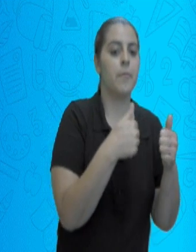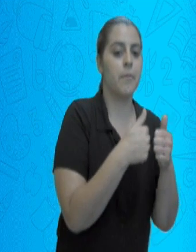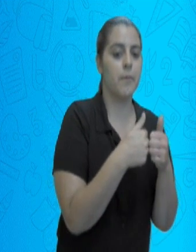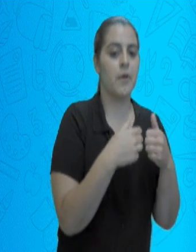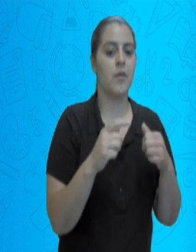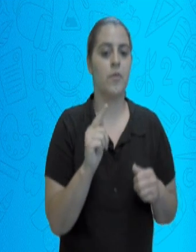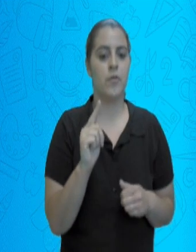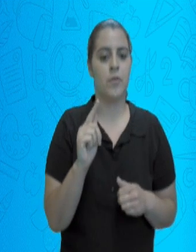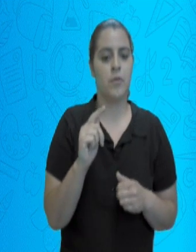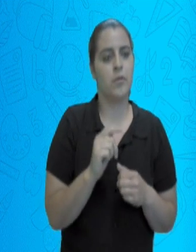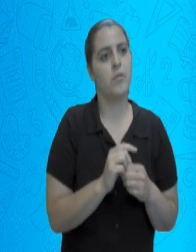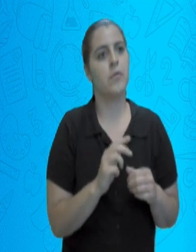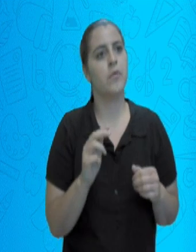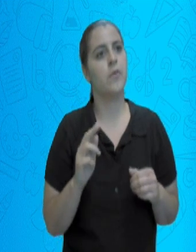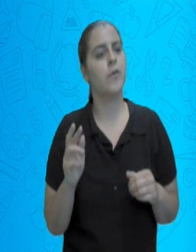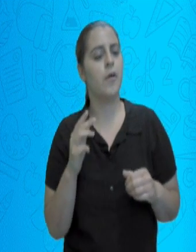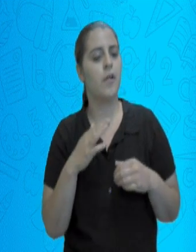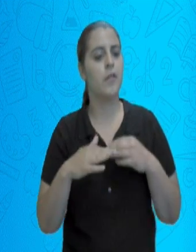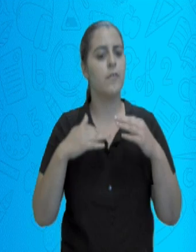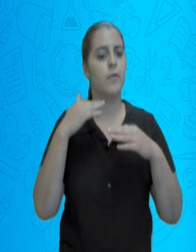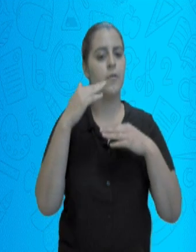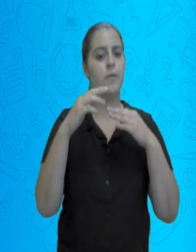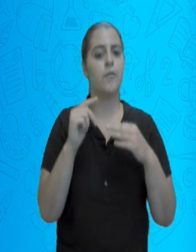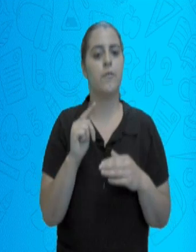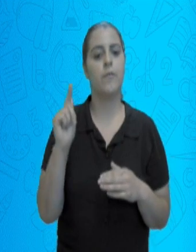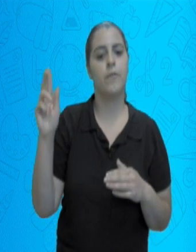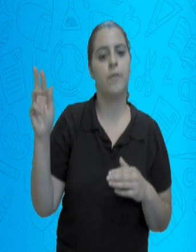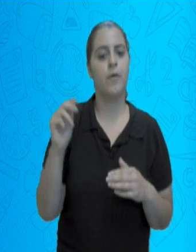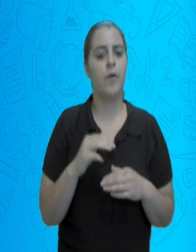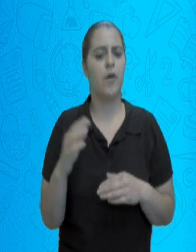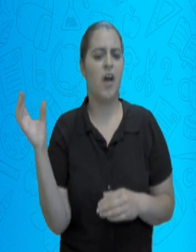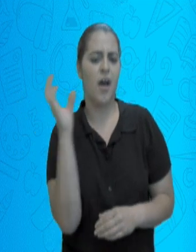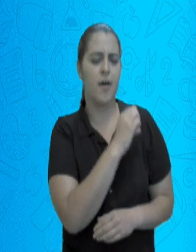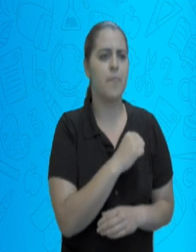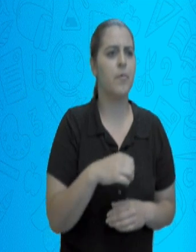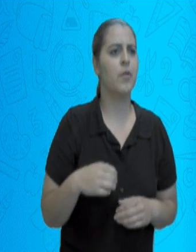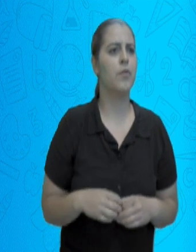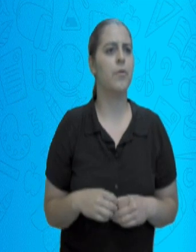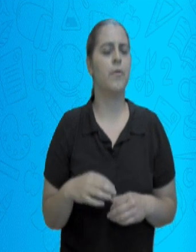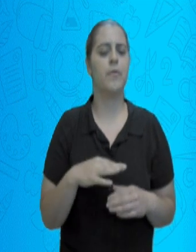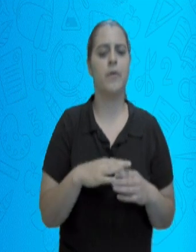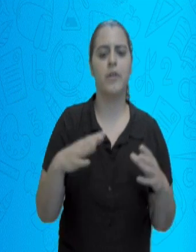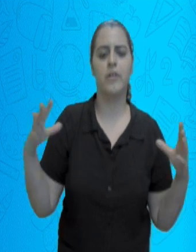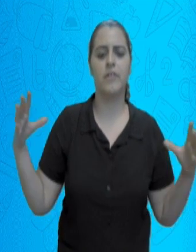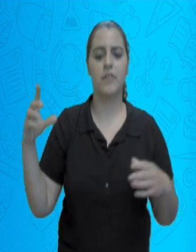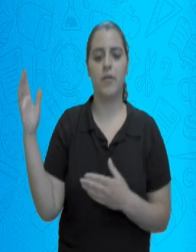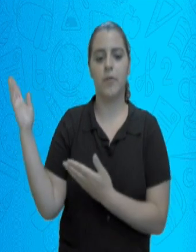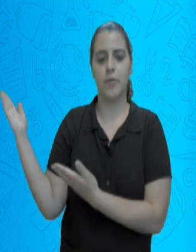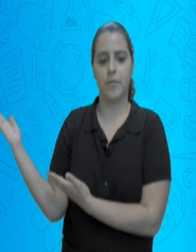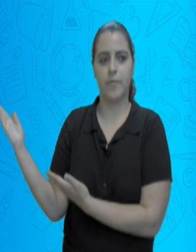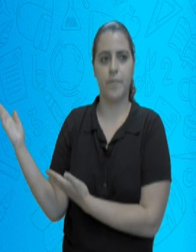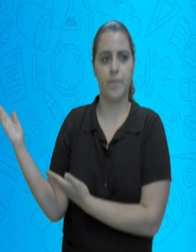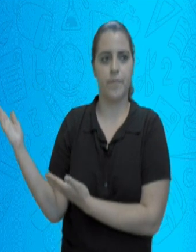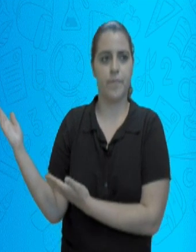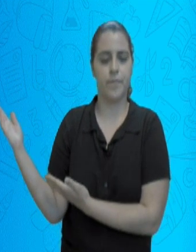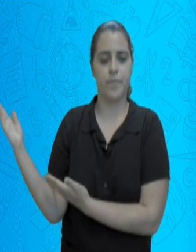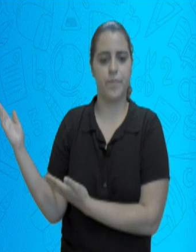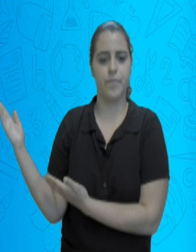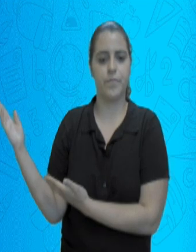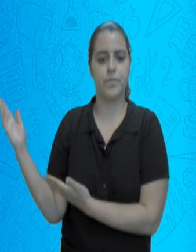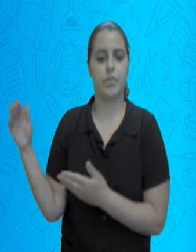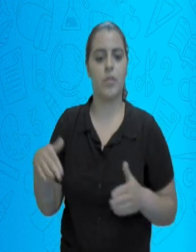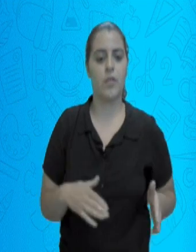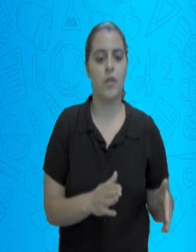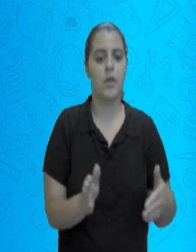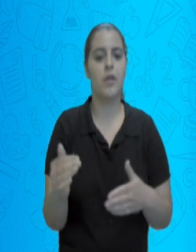Rio Doce, evoluiu bastante com o tempo. Olha aí, a cidade de Governador Valadares e o Rio Doce. Então, o